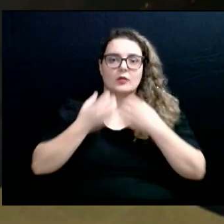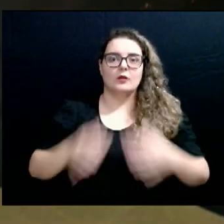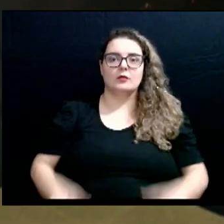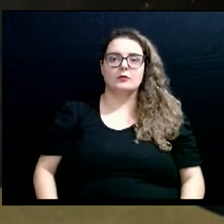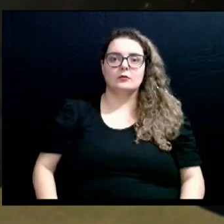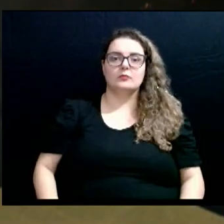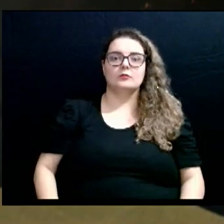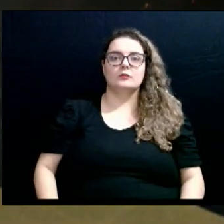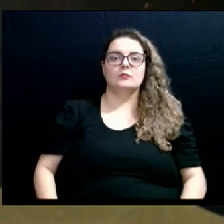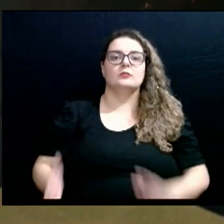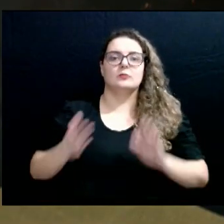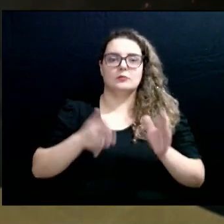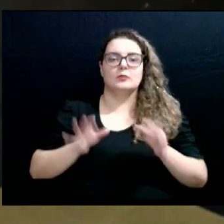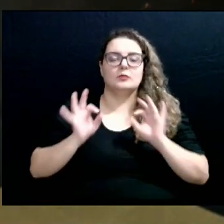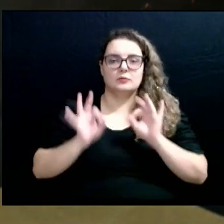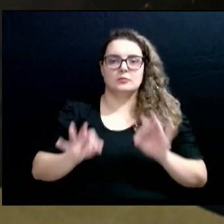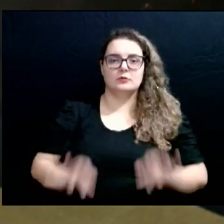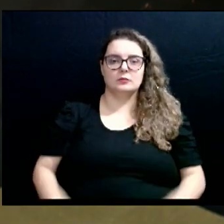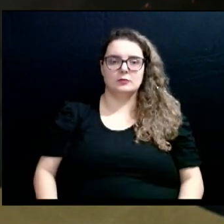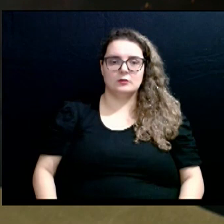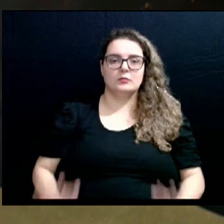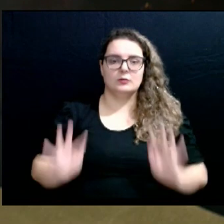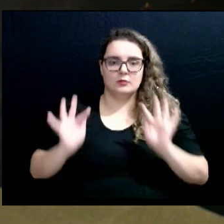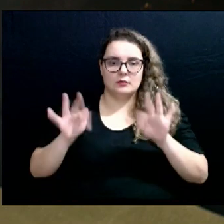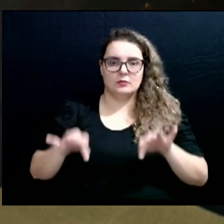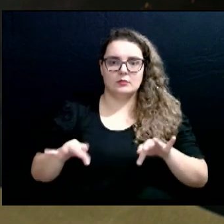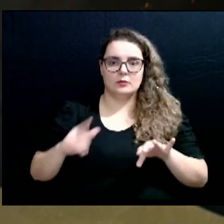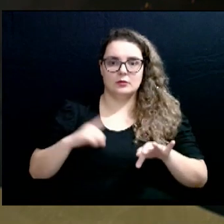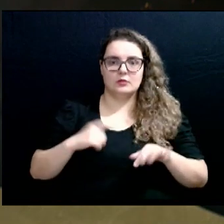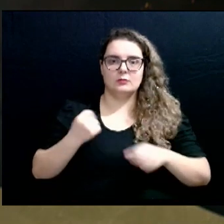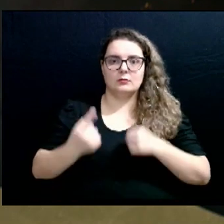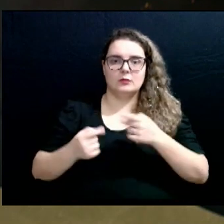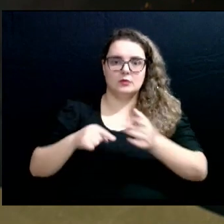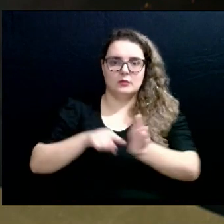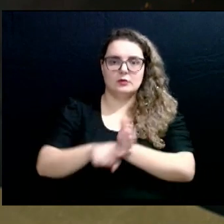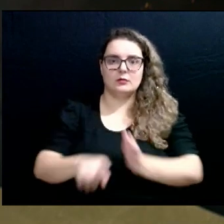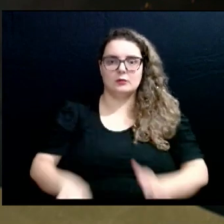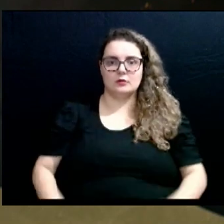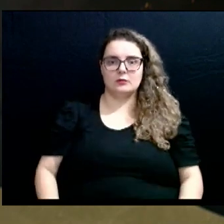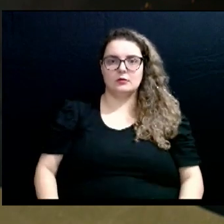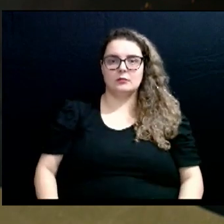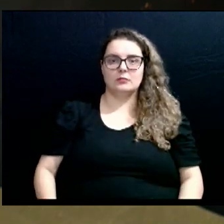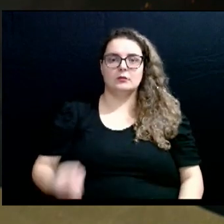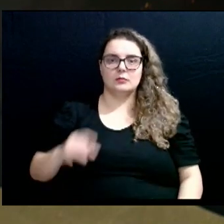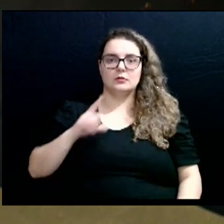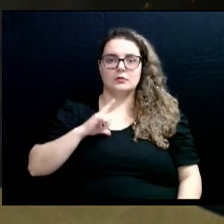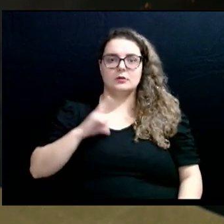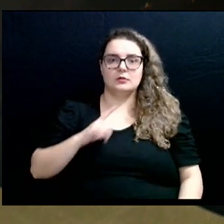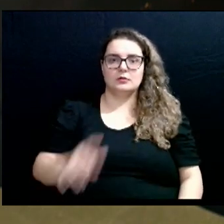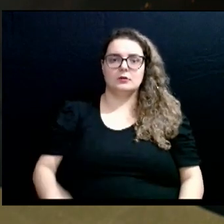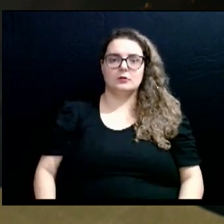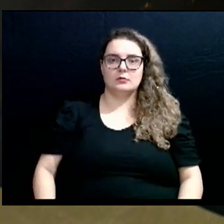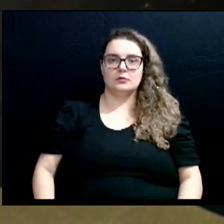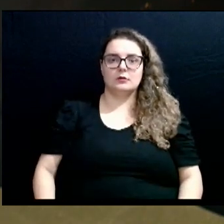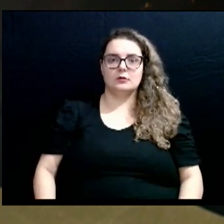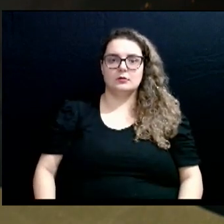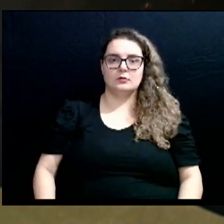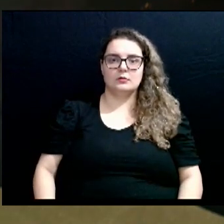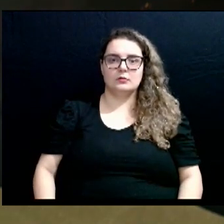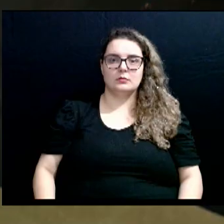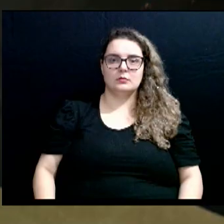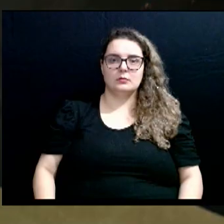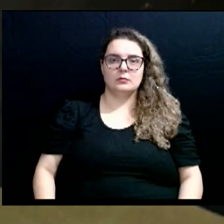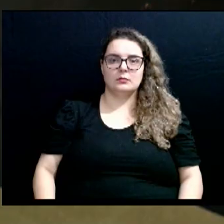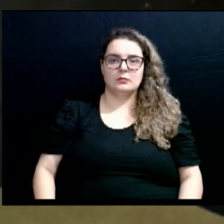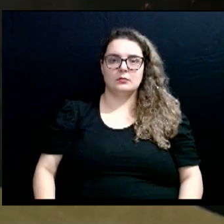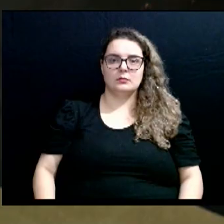certo então? Vamos encerrar ou a gente tem mais alguma pergunta? Pode mandar para a gente se tiver, por favor. Vamos lá,